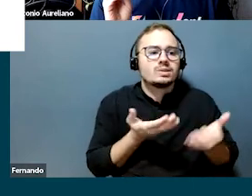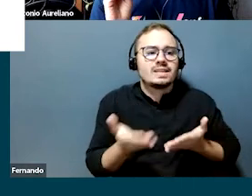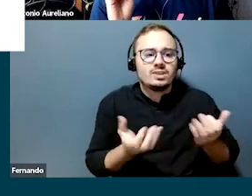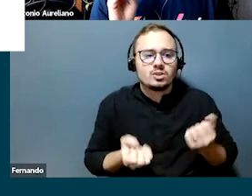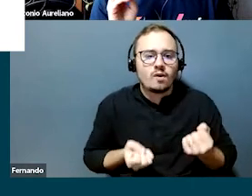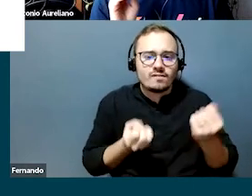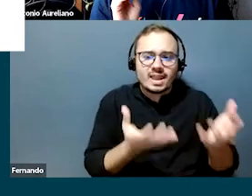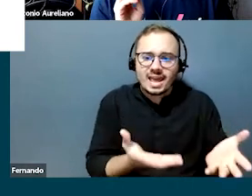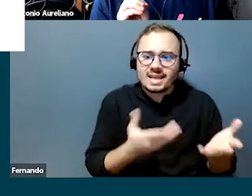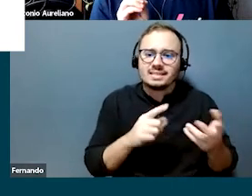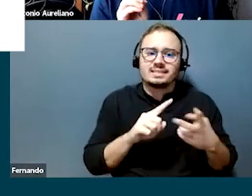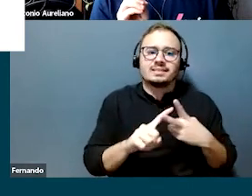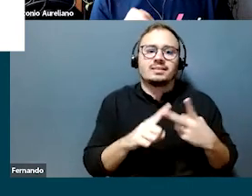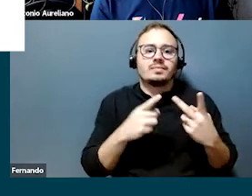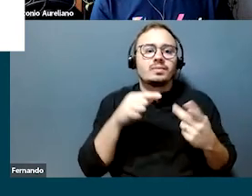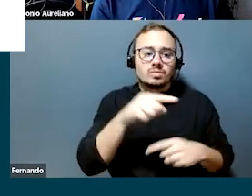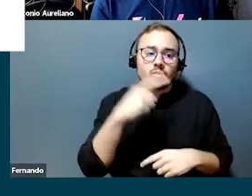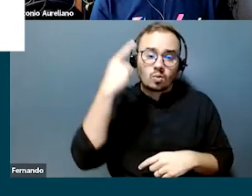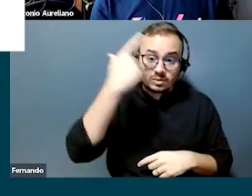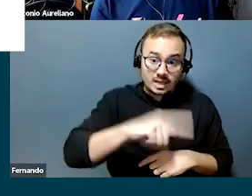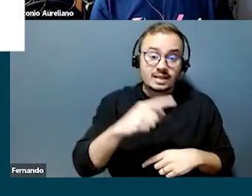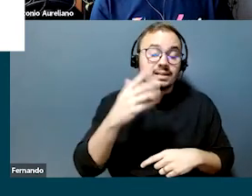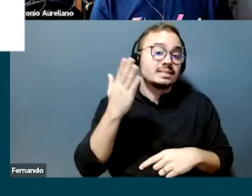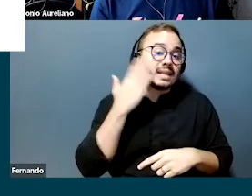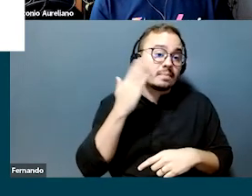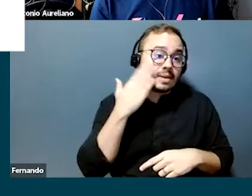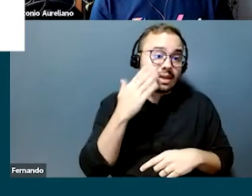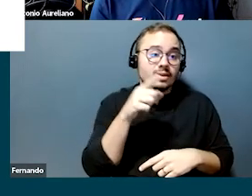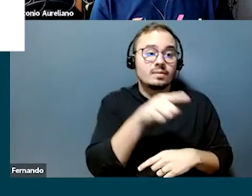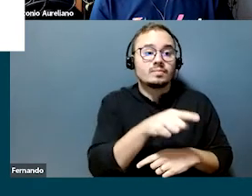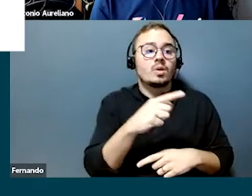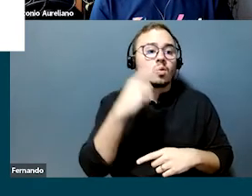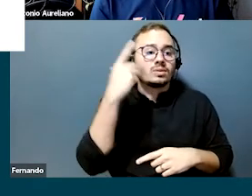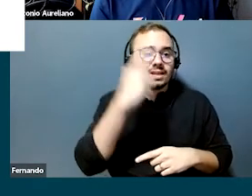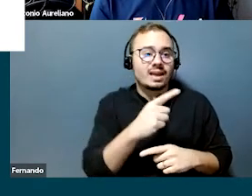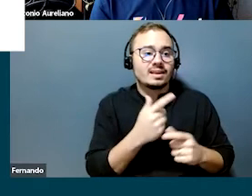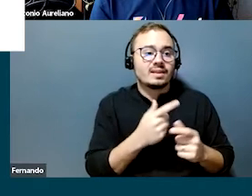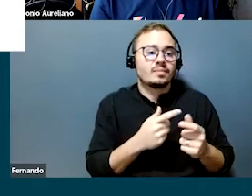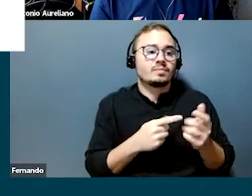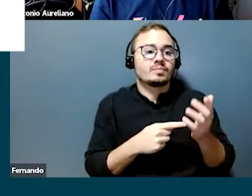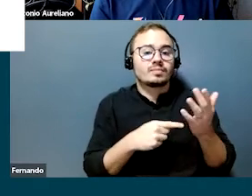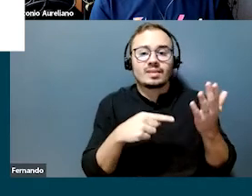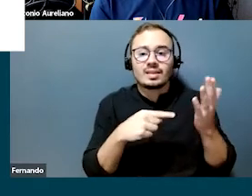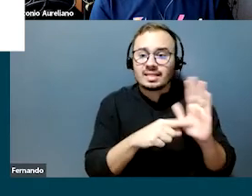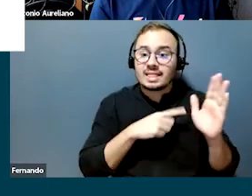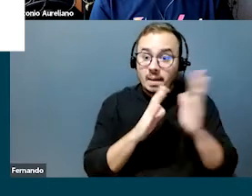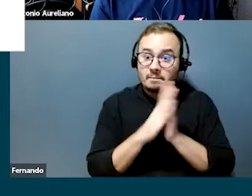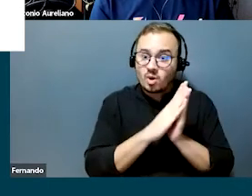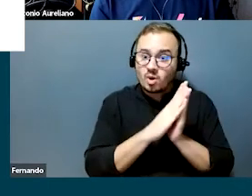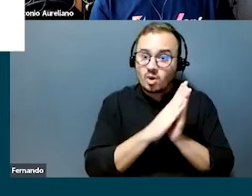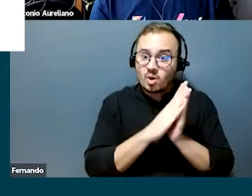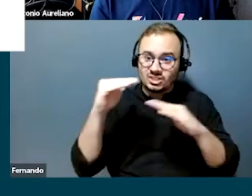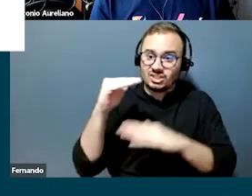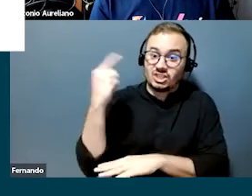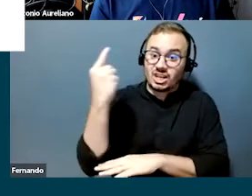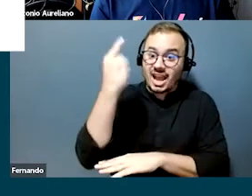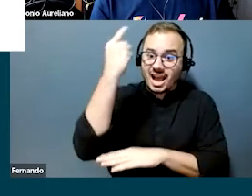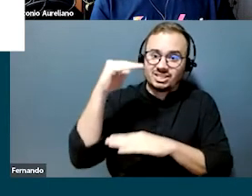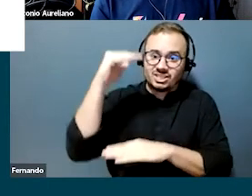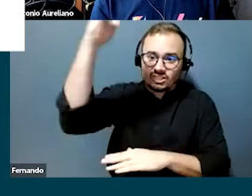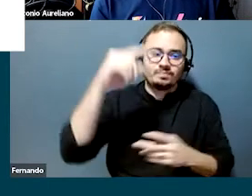por infraestrutura, serviços e indivíduos, você pode ter algo como a infraestrutura sendo as camisas, estandarte e boneco gigante,